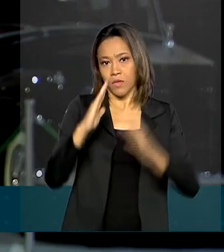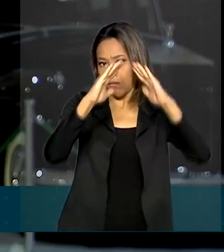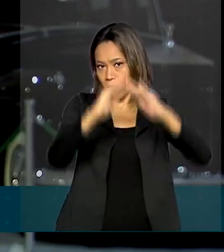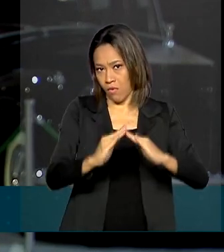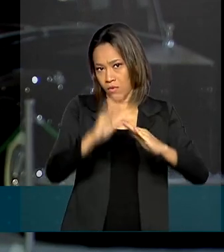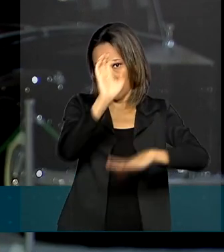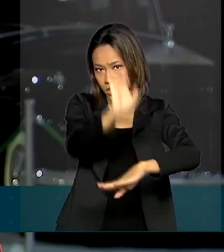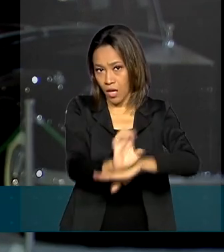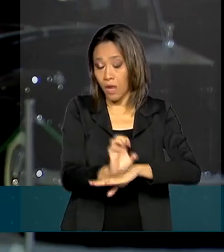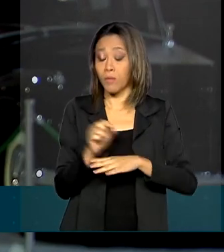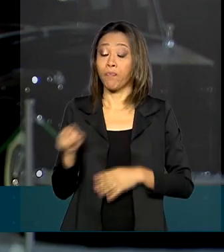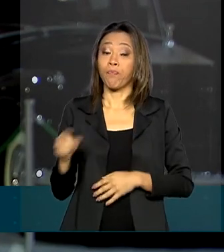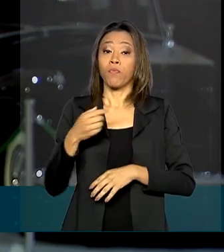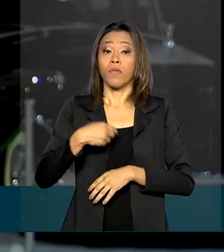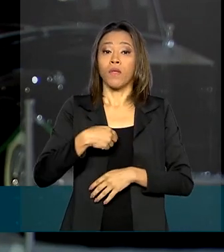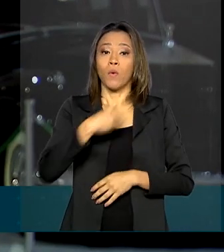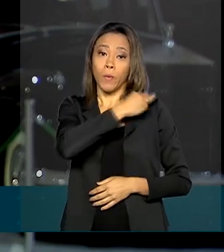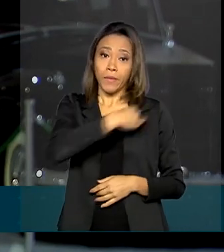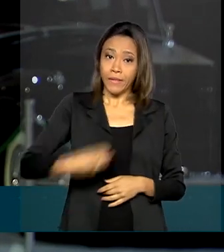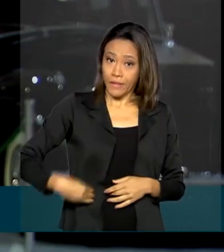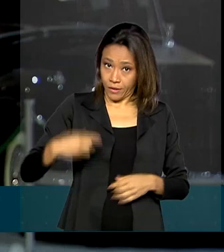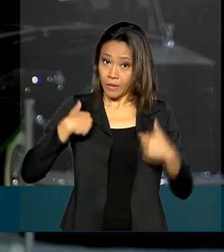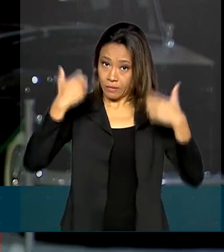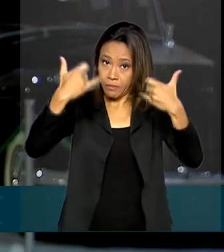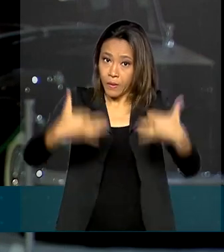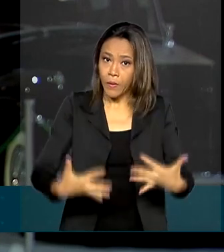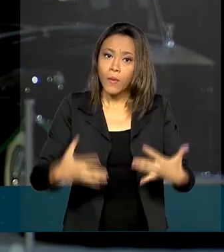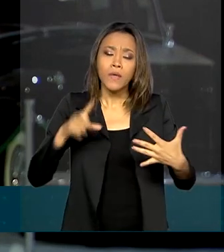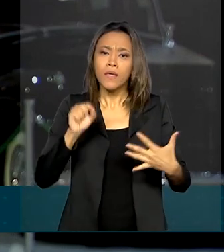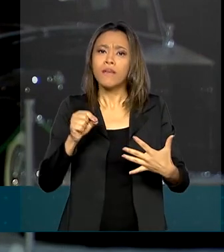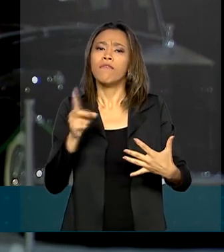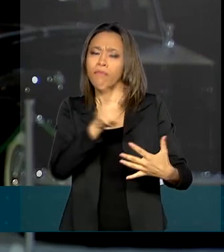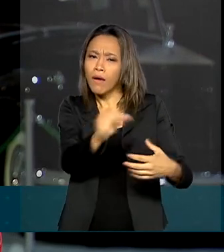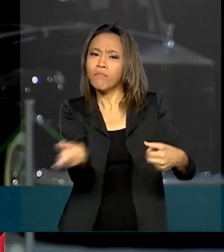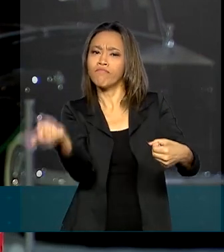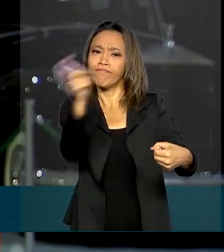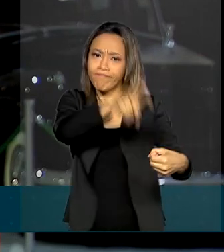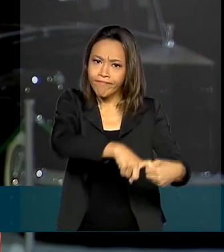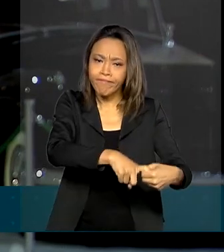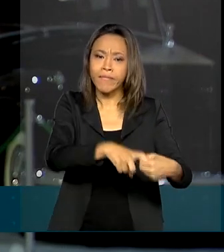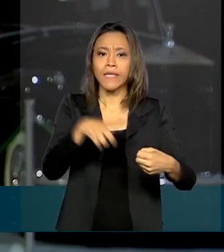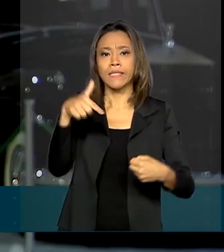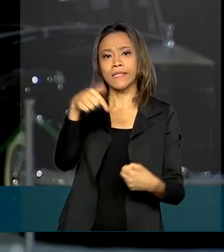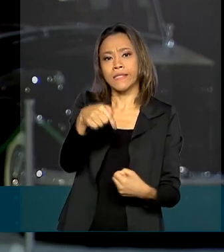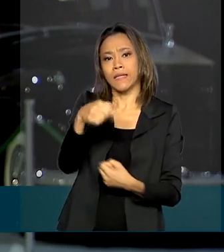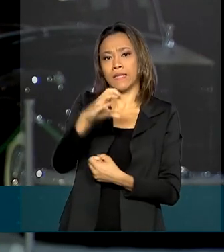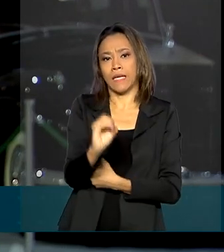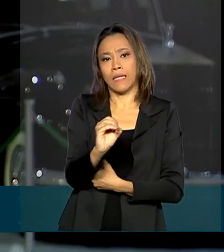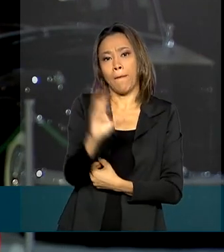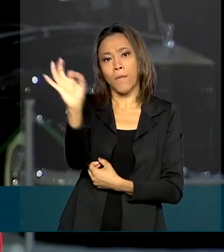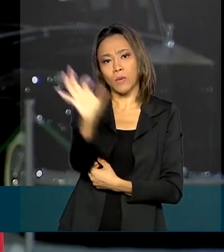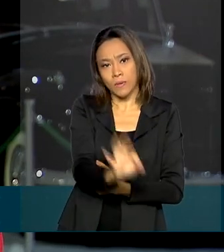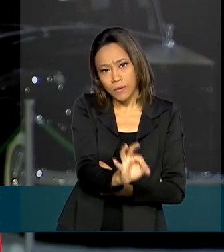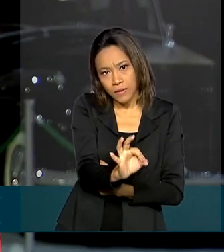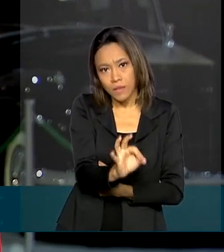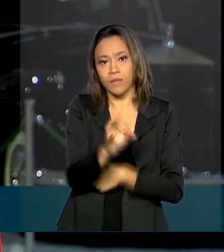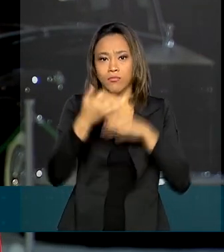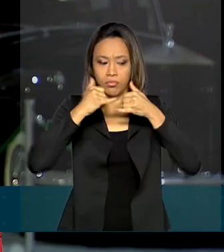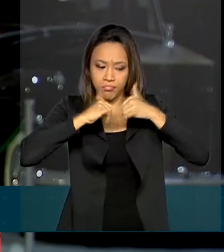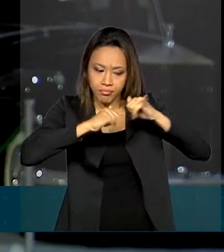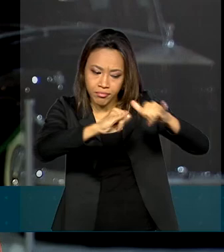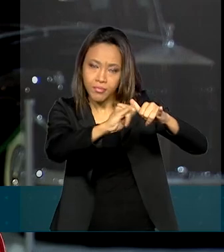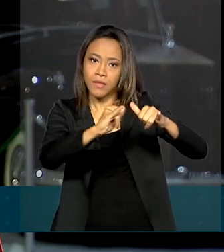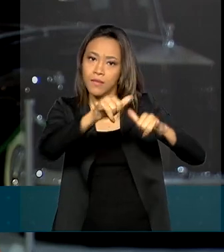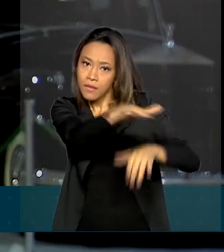coletiva, o ministro explicou que a expectativa agora é de que sejam restabelecidos 70% do abastecimento de energia